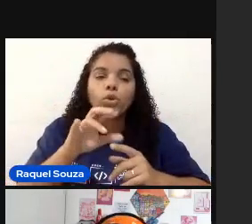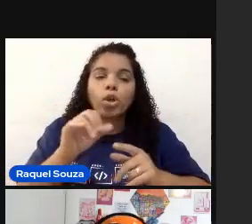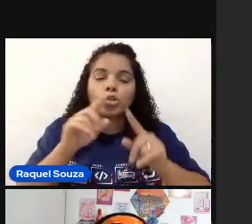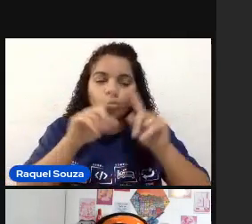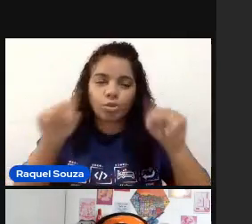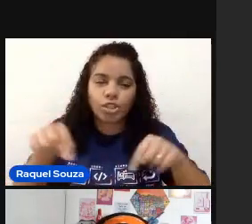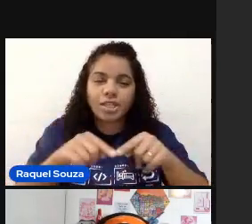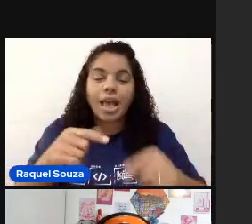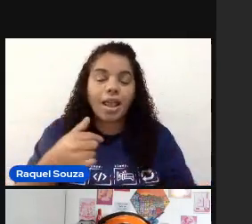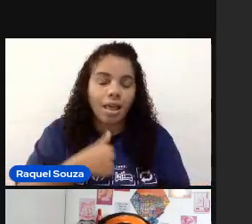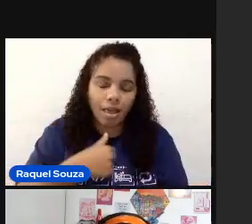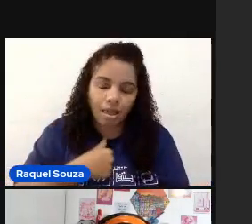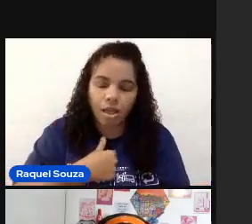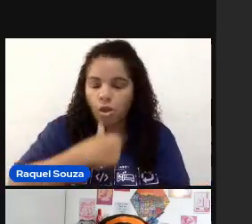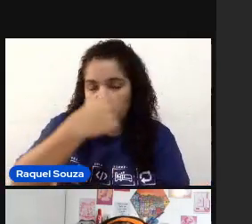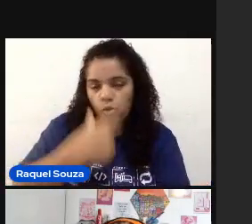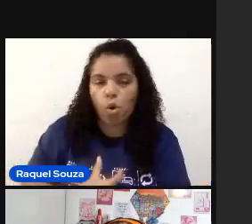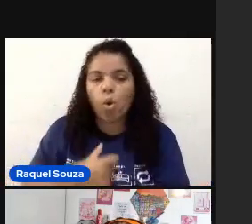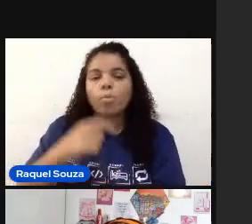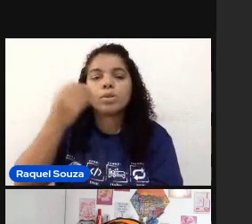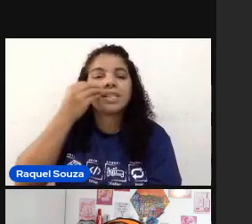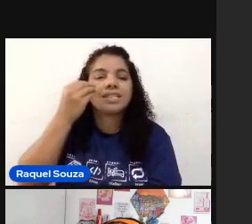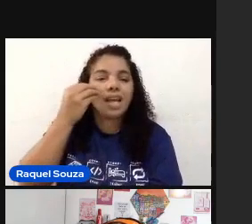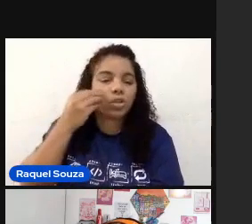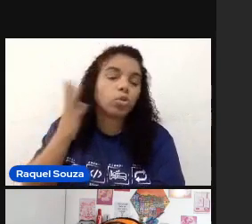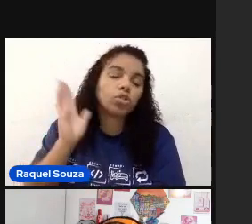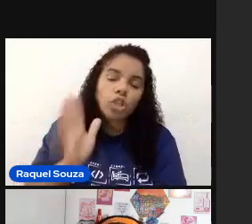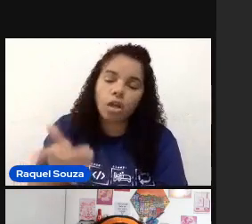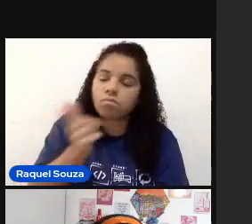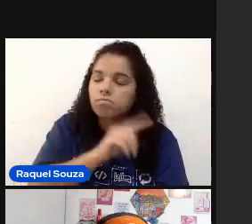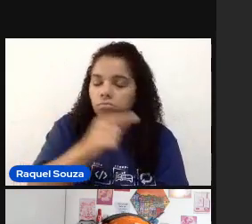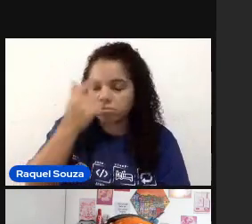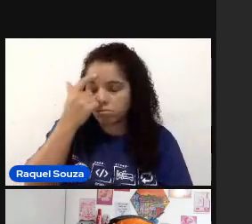enquanto testador, eu já consegui pensar em